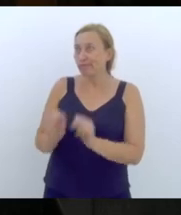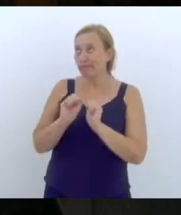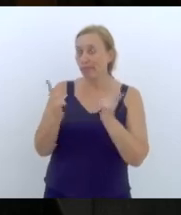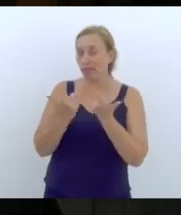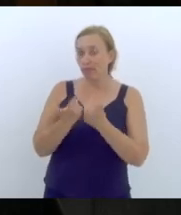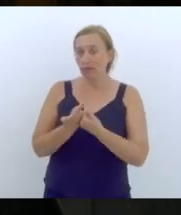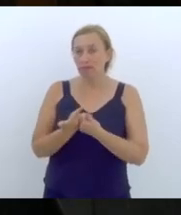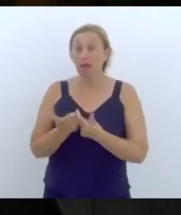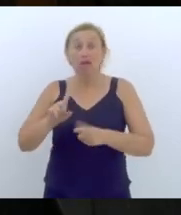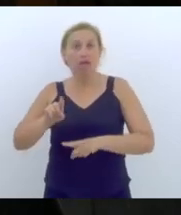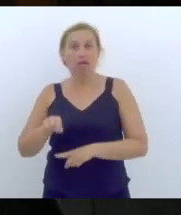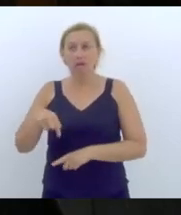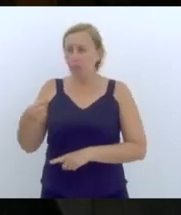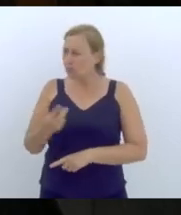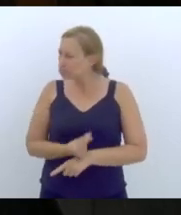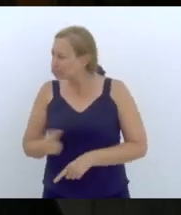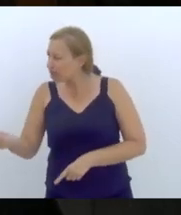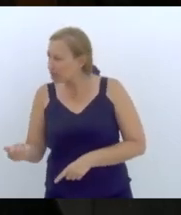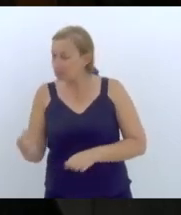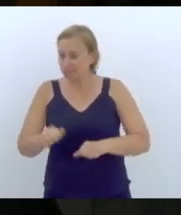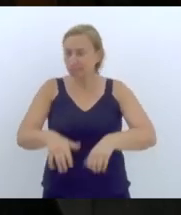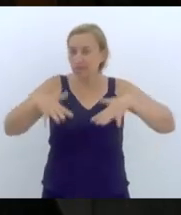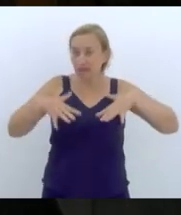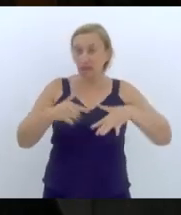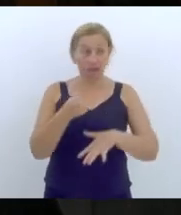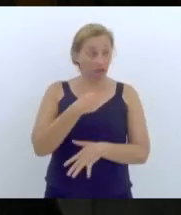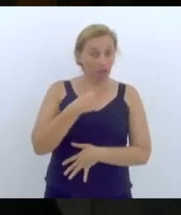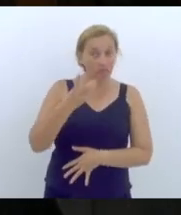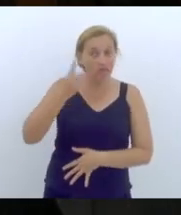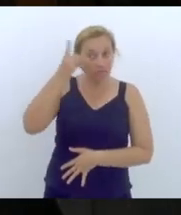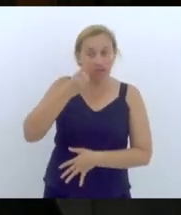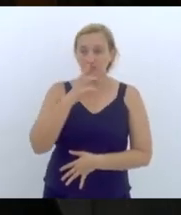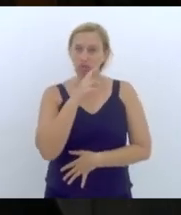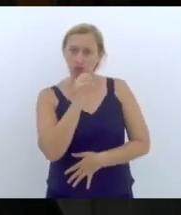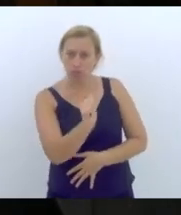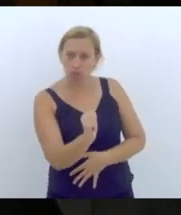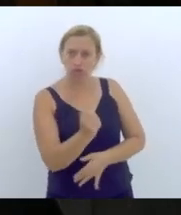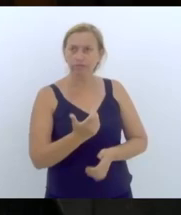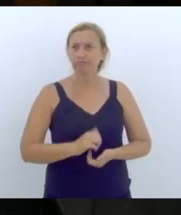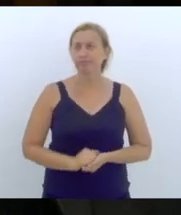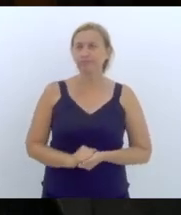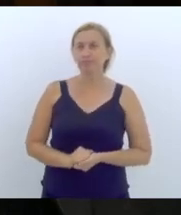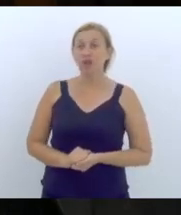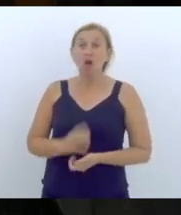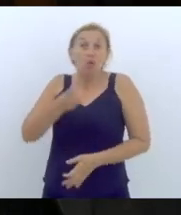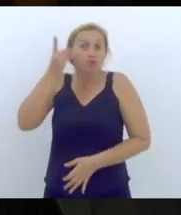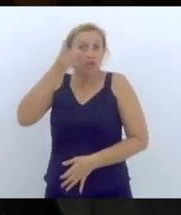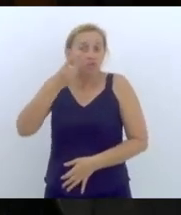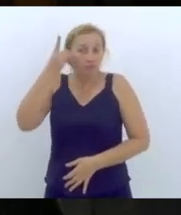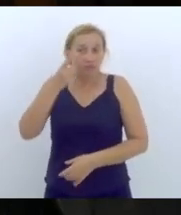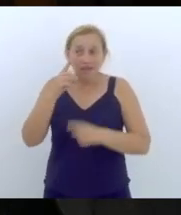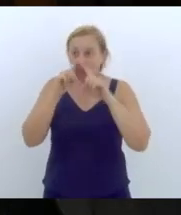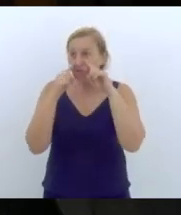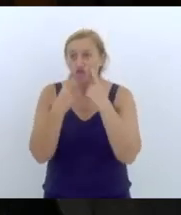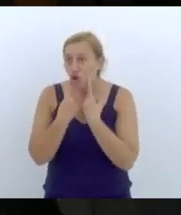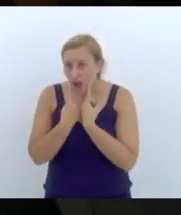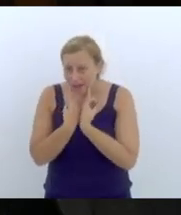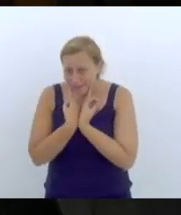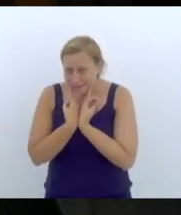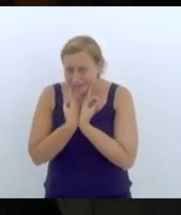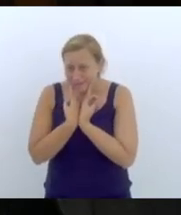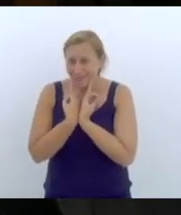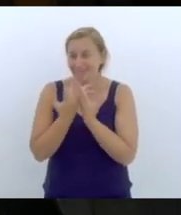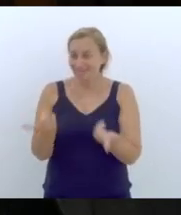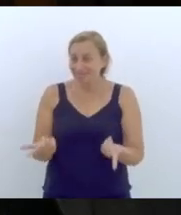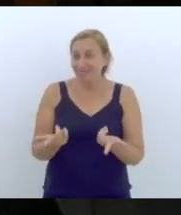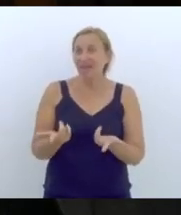E após sairmos do plenário, tanto eu e o deputado Rodrigo Amorim, o deputado Chorão, né,